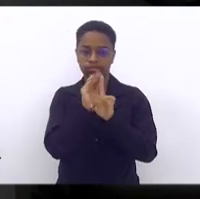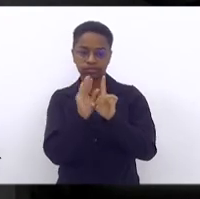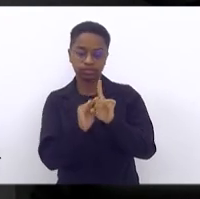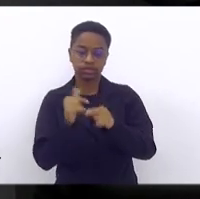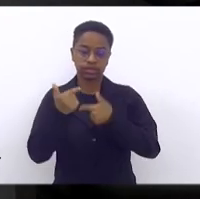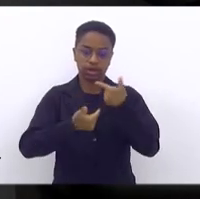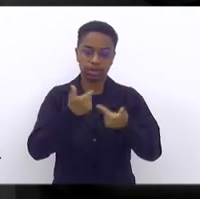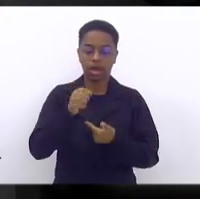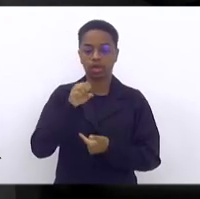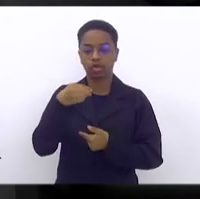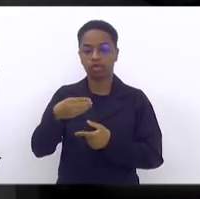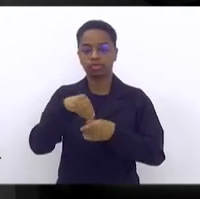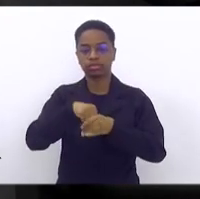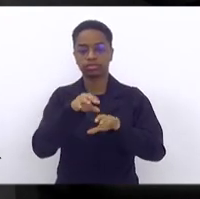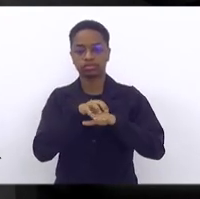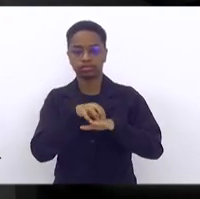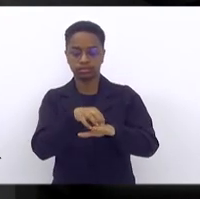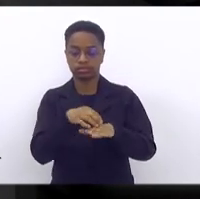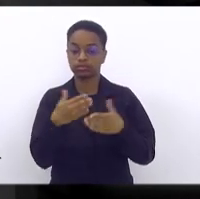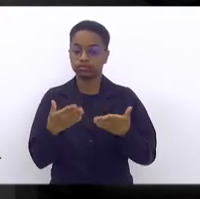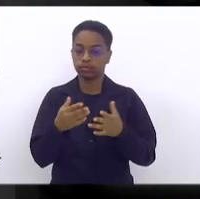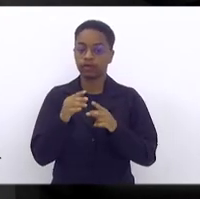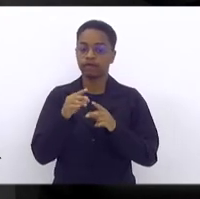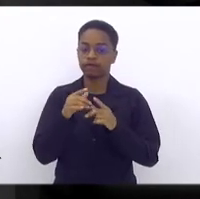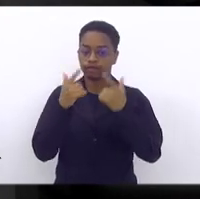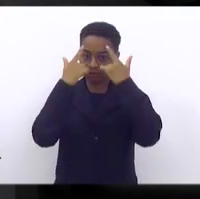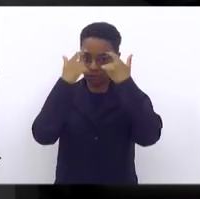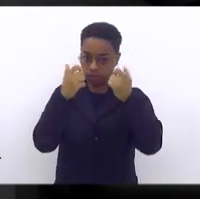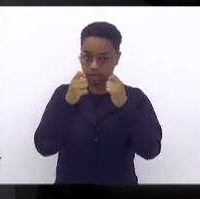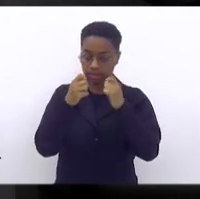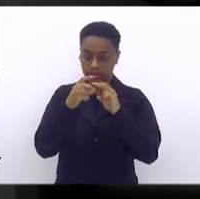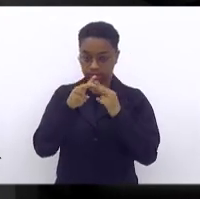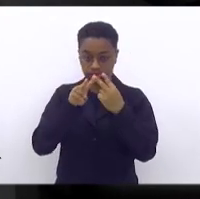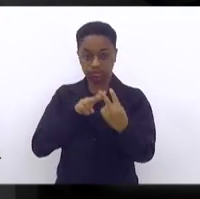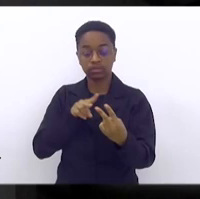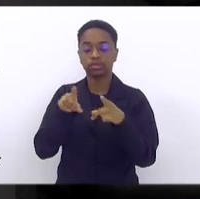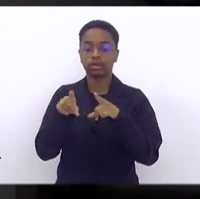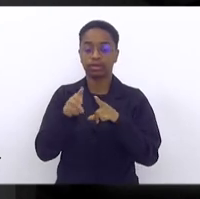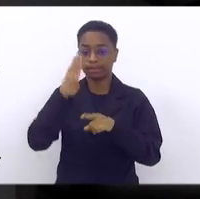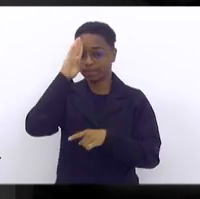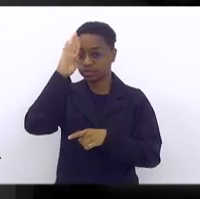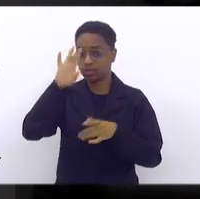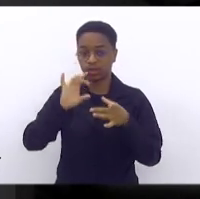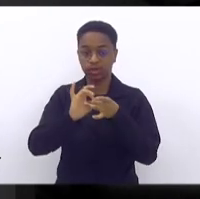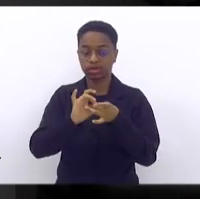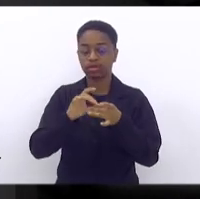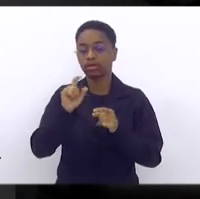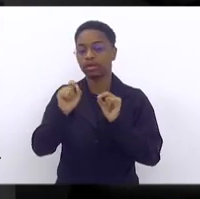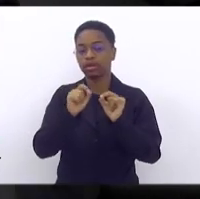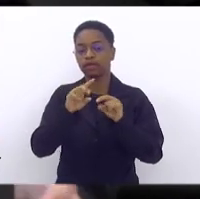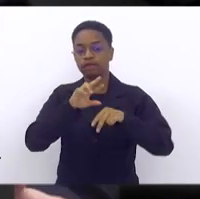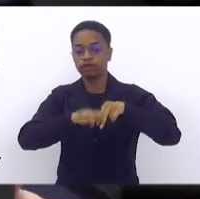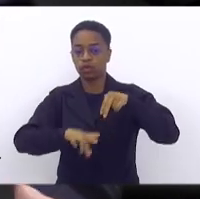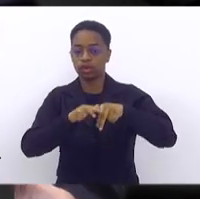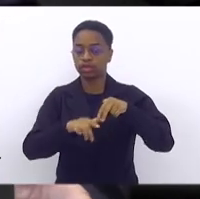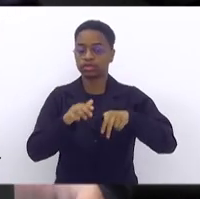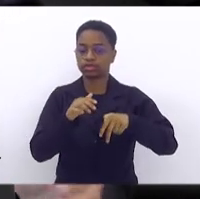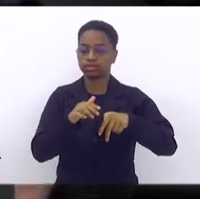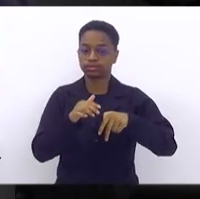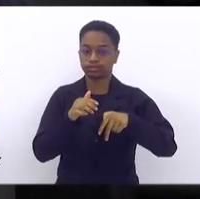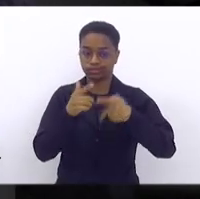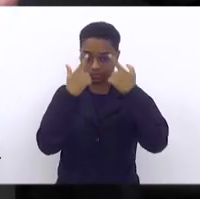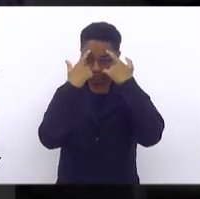no transporte público. Então, a violência cibernética ela atinge a violência de gênero, que é mais ampla ainda. E a gente sabe, né, quem é o perfil da